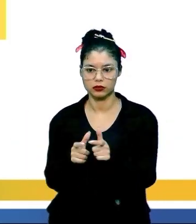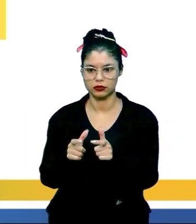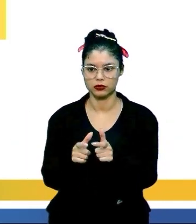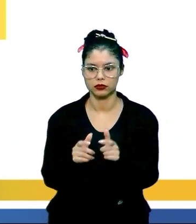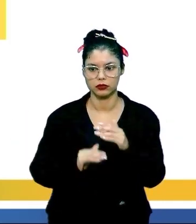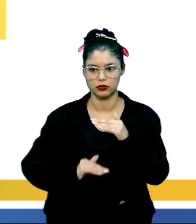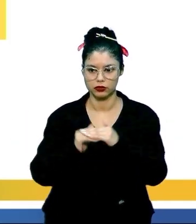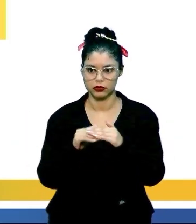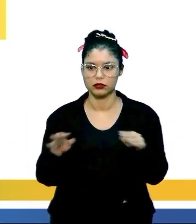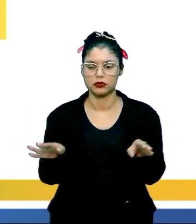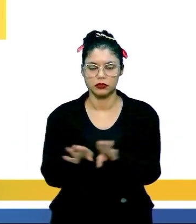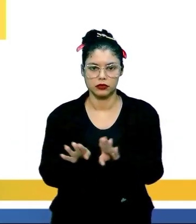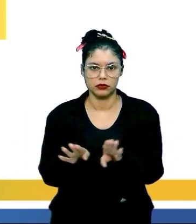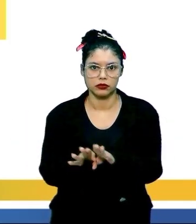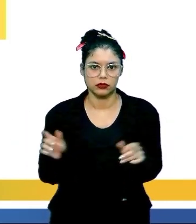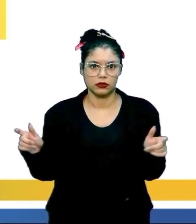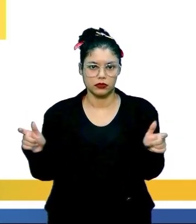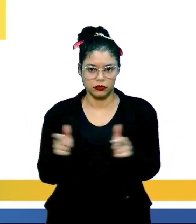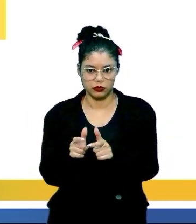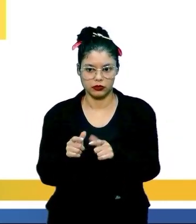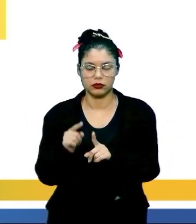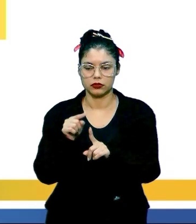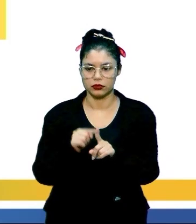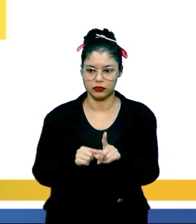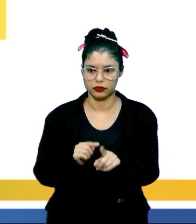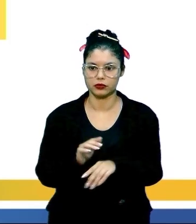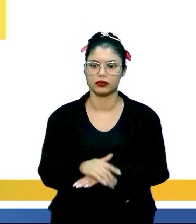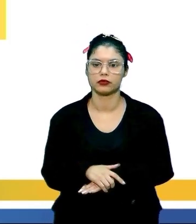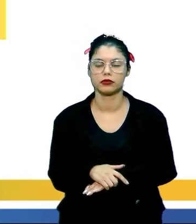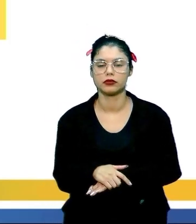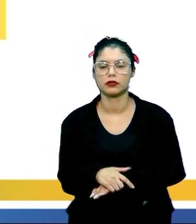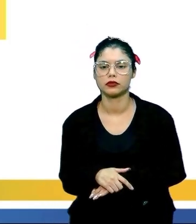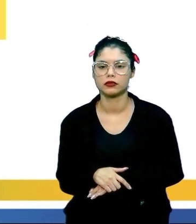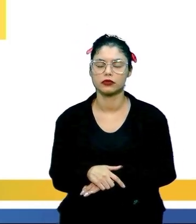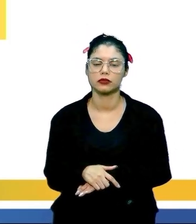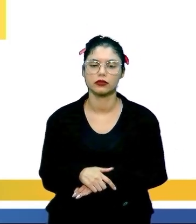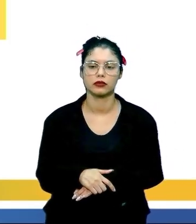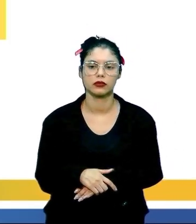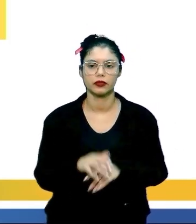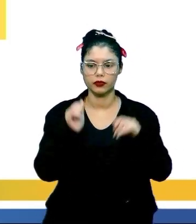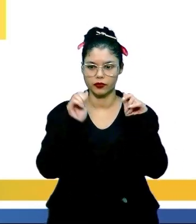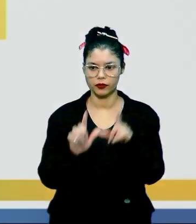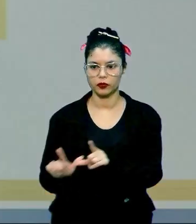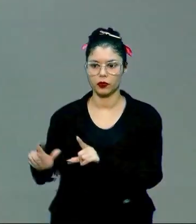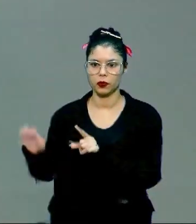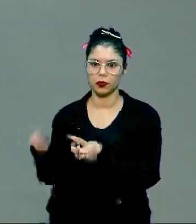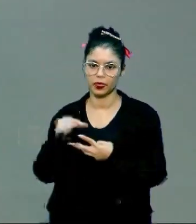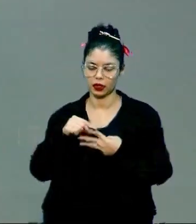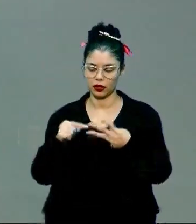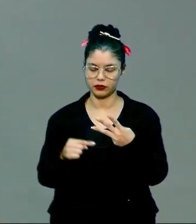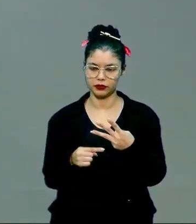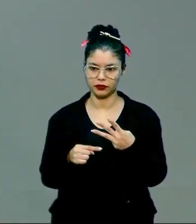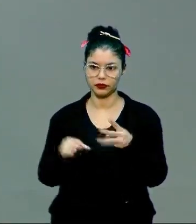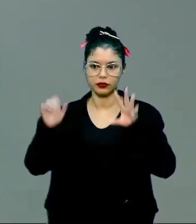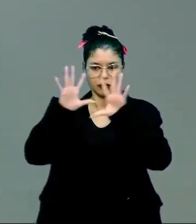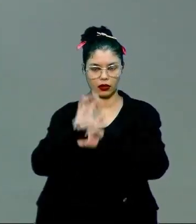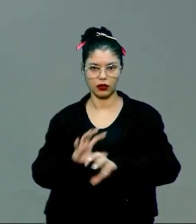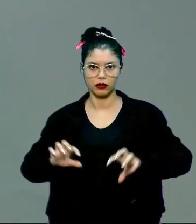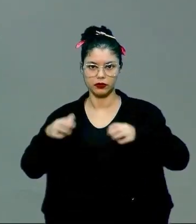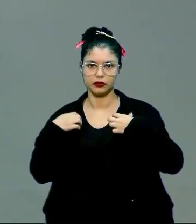pressão, também há uma diminuição de temperatura. Então, nós vimos aí na tela 3 transformações